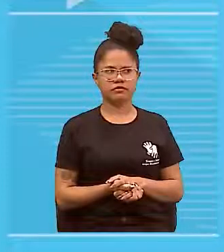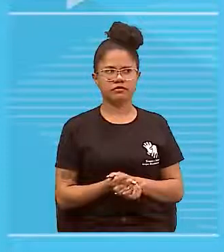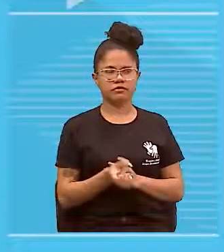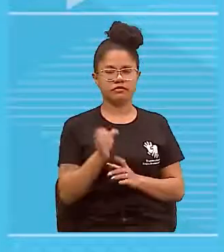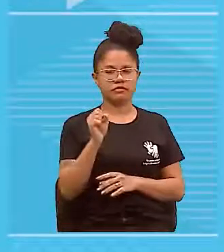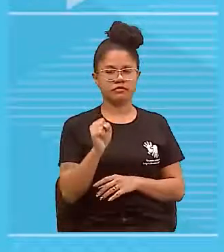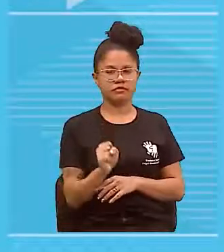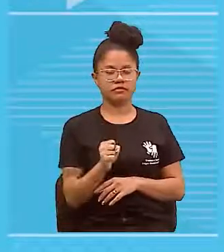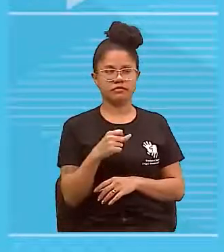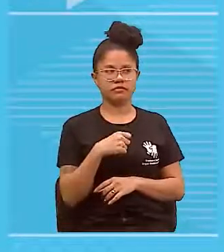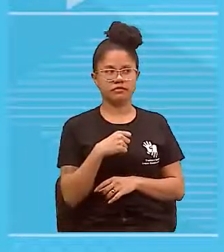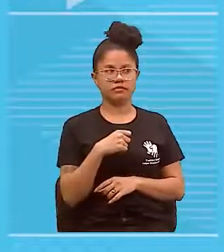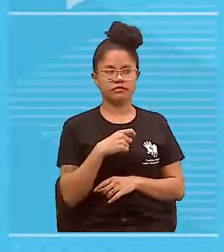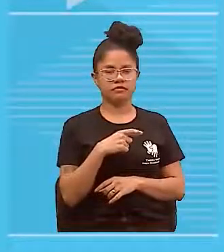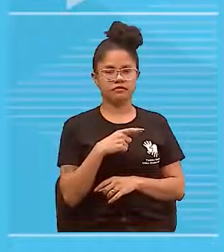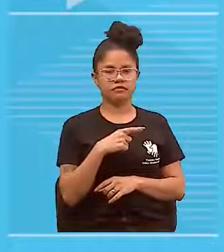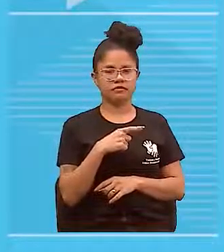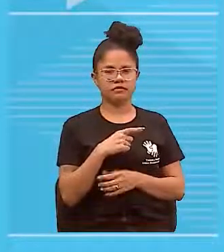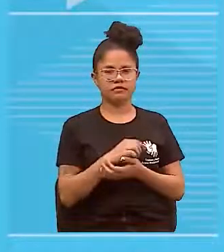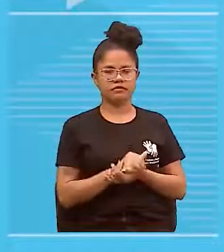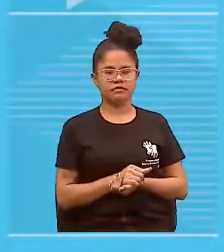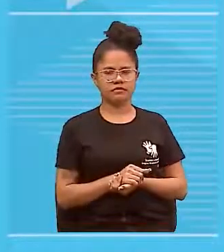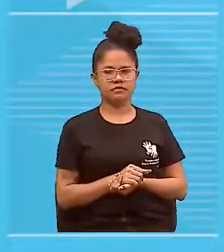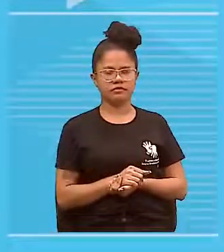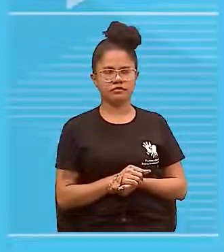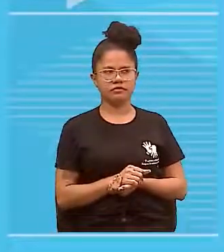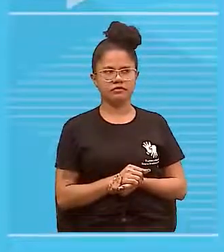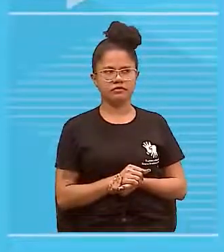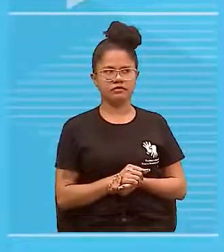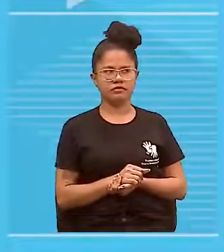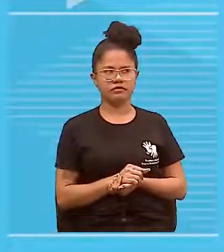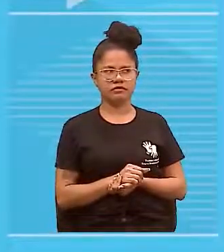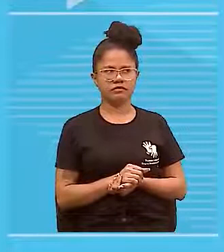eu tenho uma manchinha maior de caatinga.